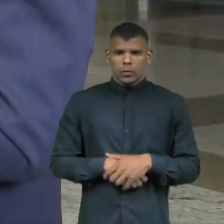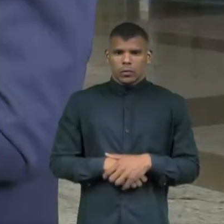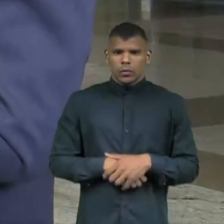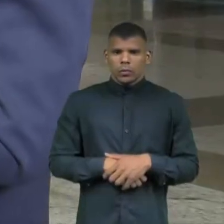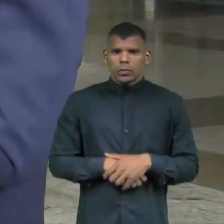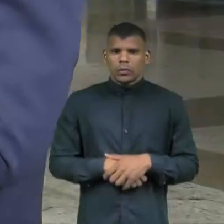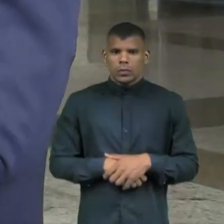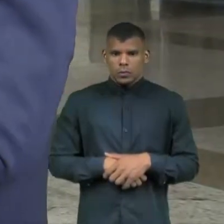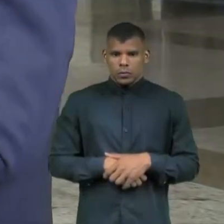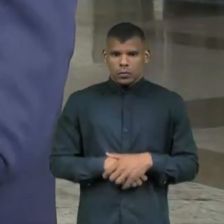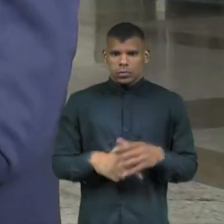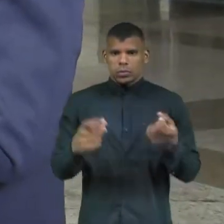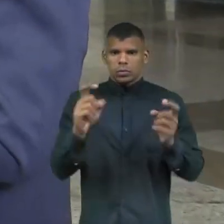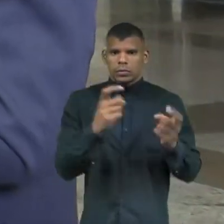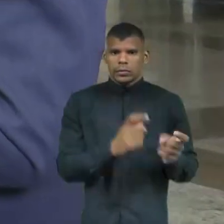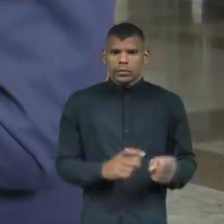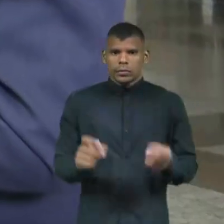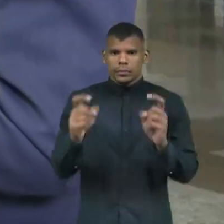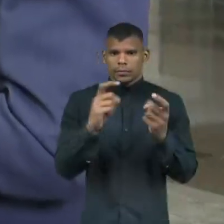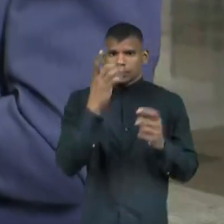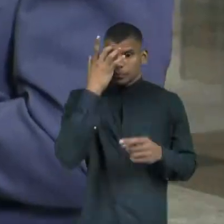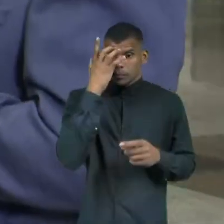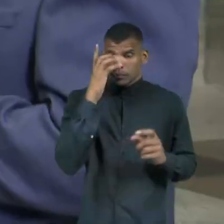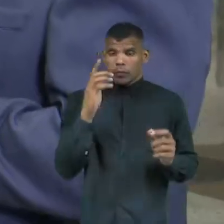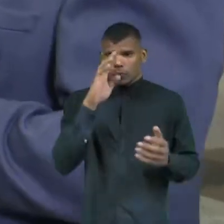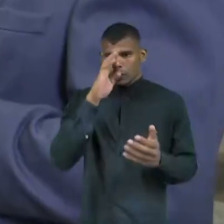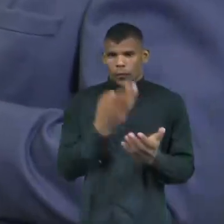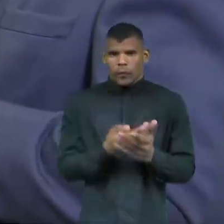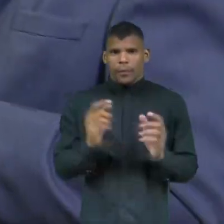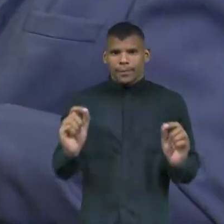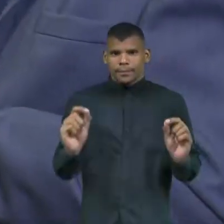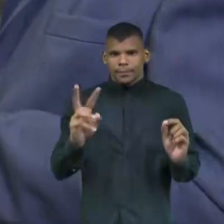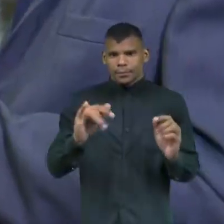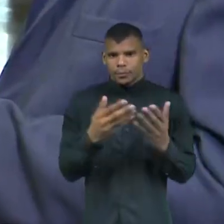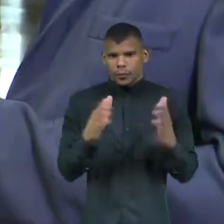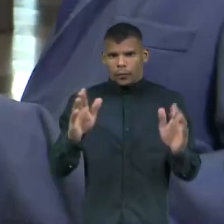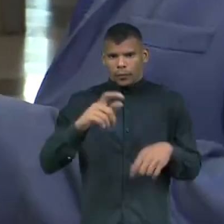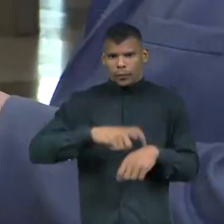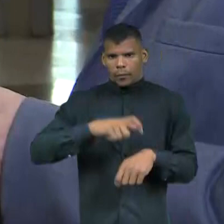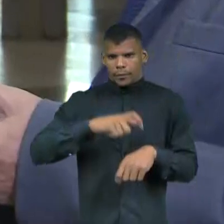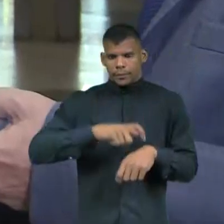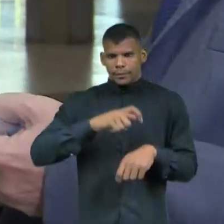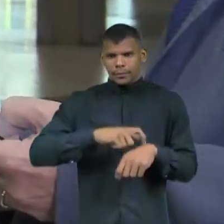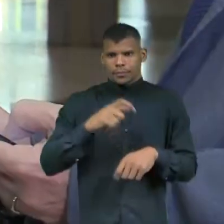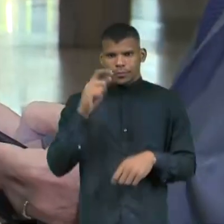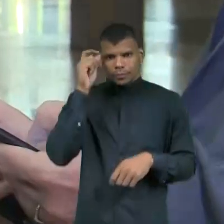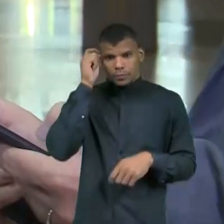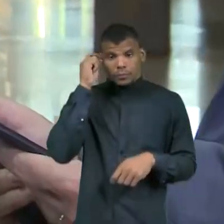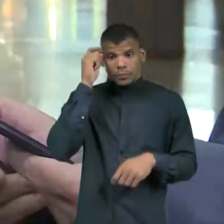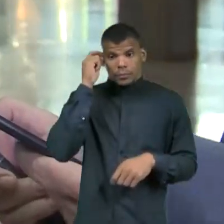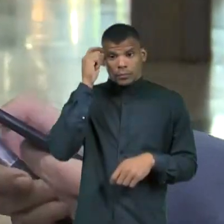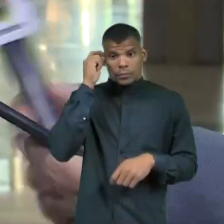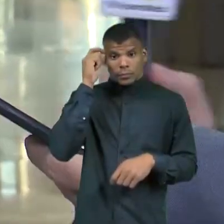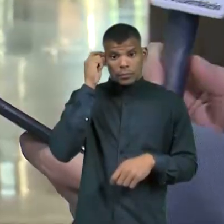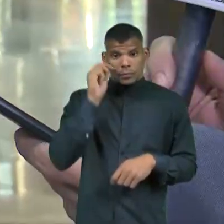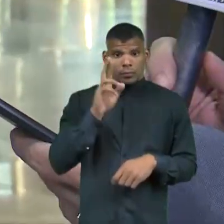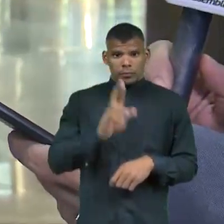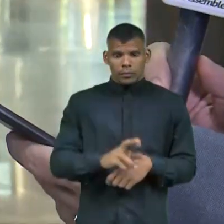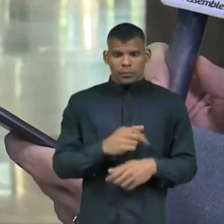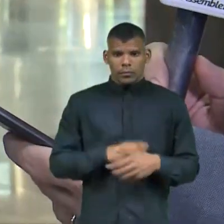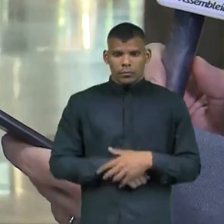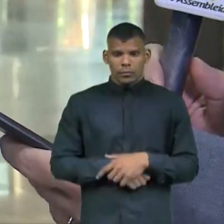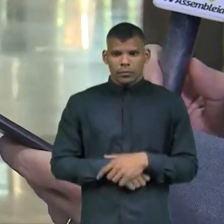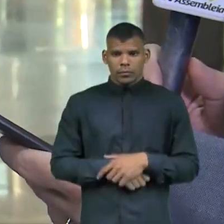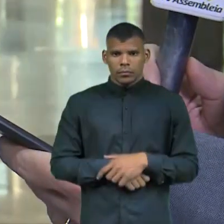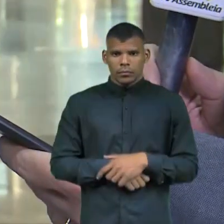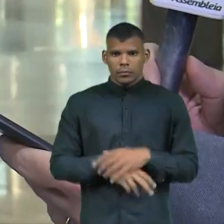vai ser um debate, mas eu acredito que sim, vai ser aberto o momento ali para perguntas, para o público, para que elas possam responder. Muito bem, ela tem um